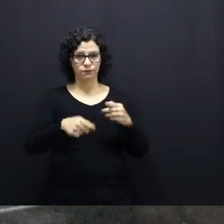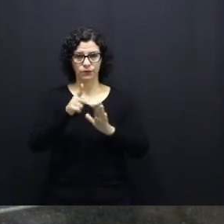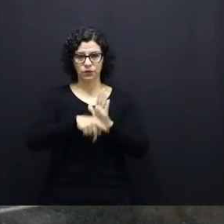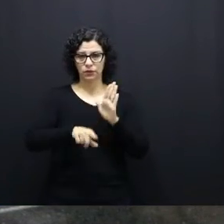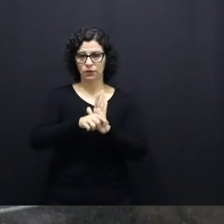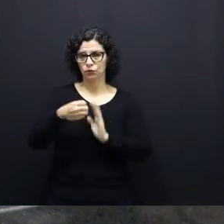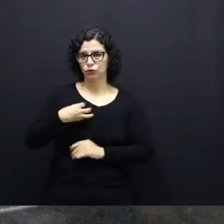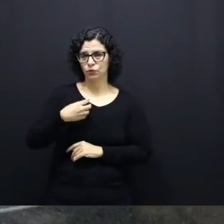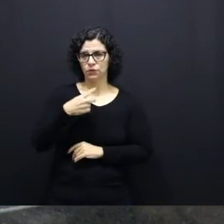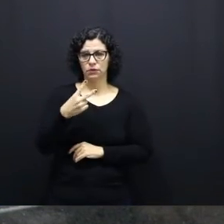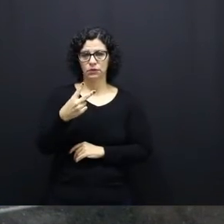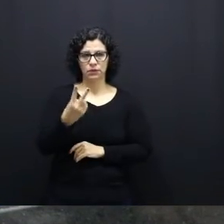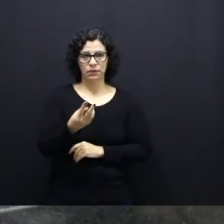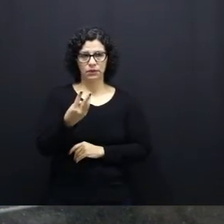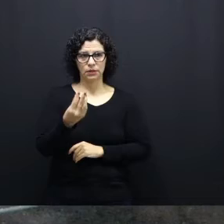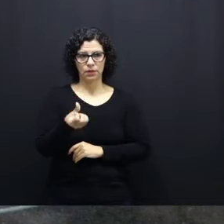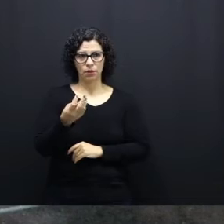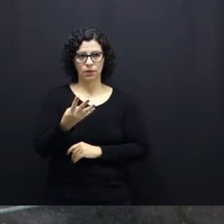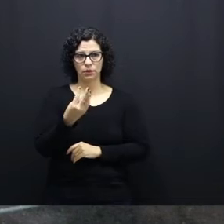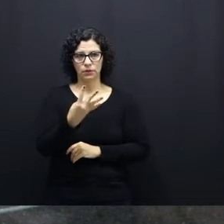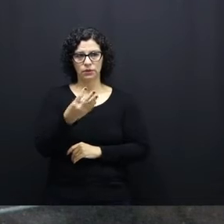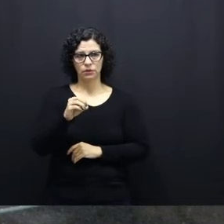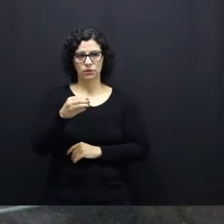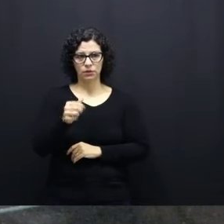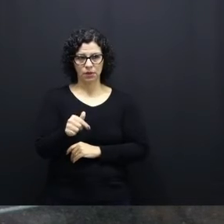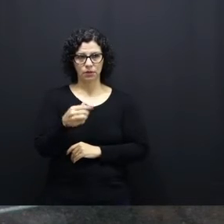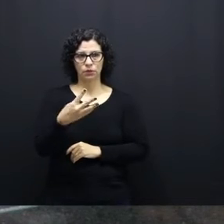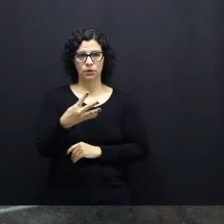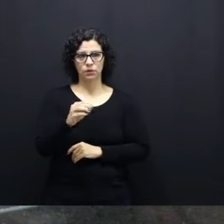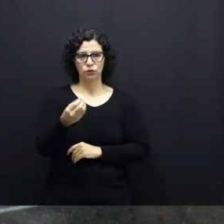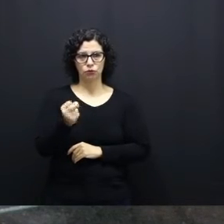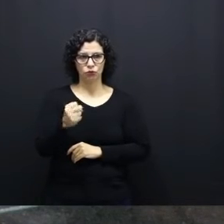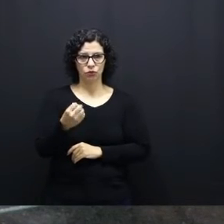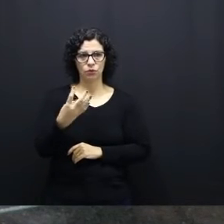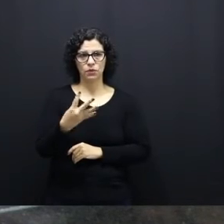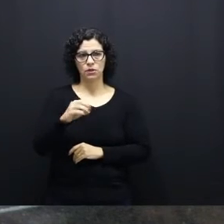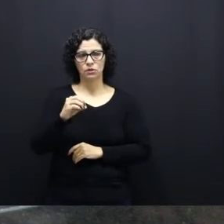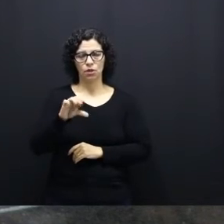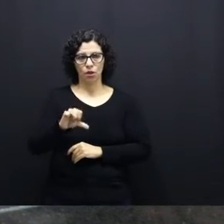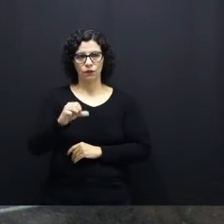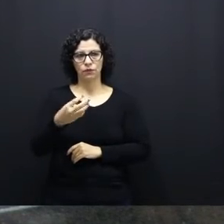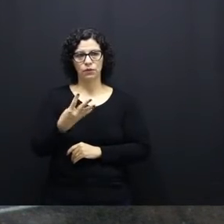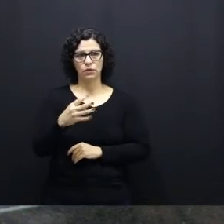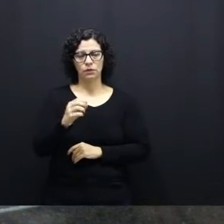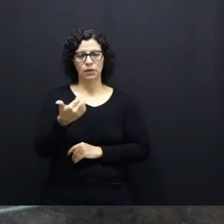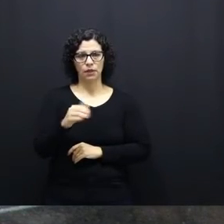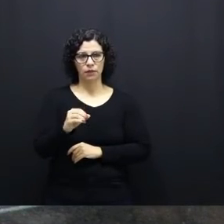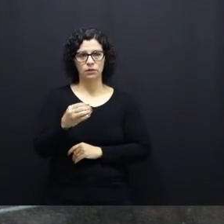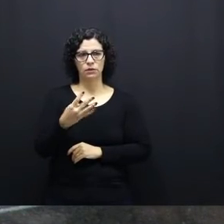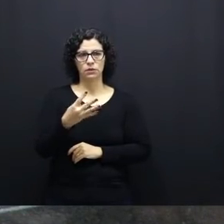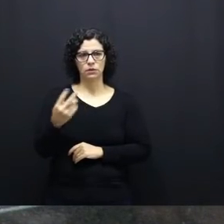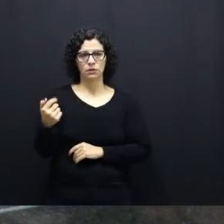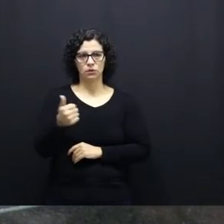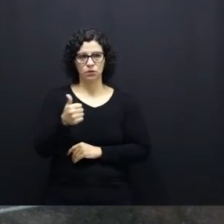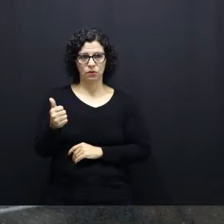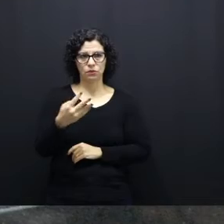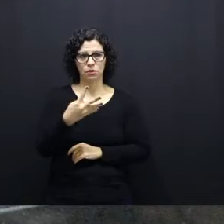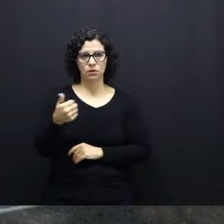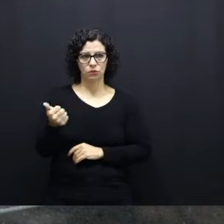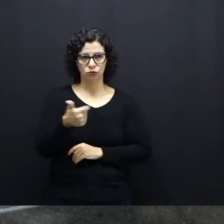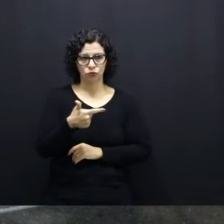lei os números 364 407/408 409 410 411